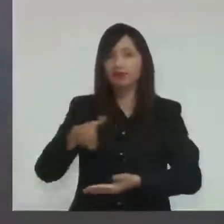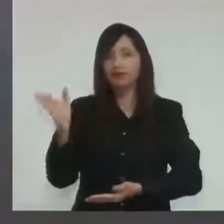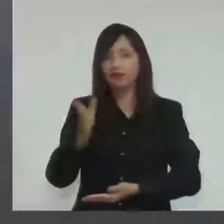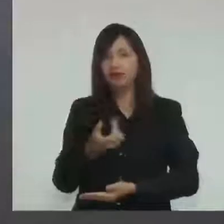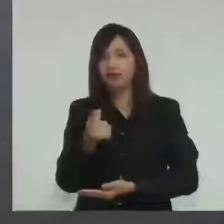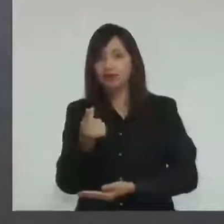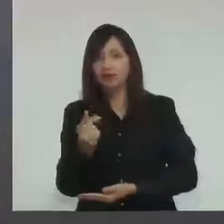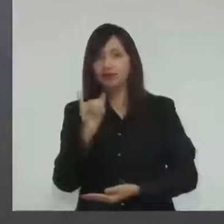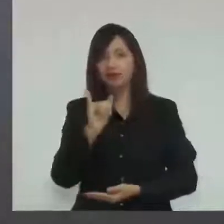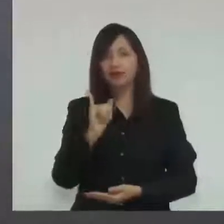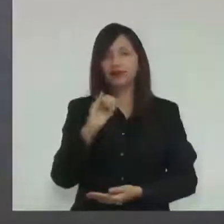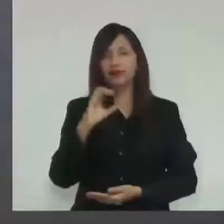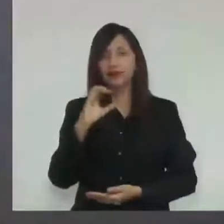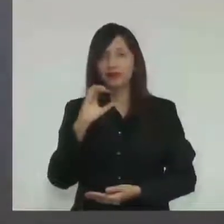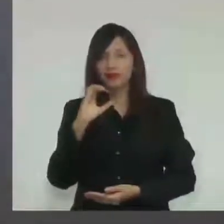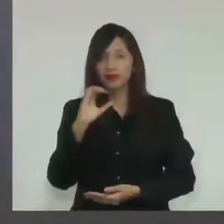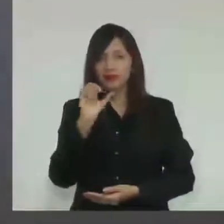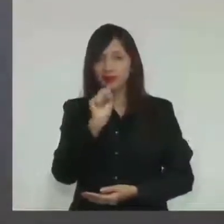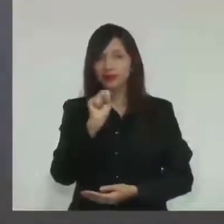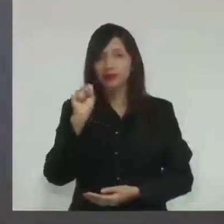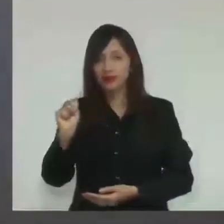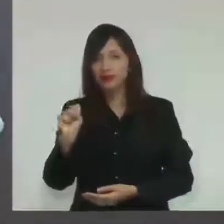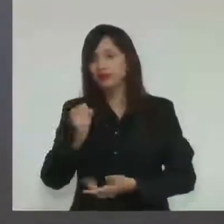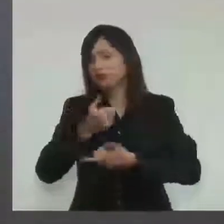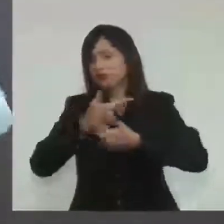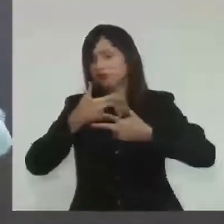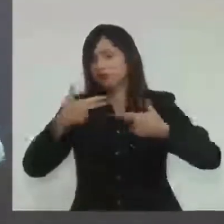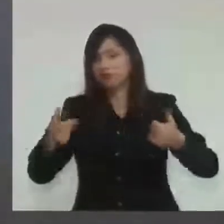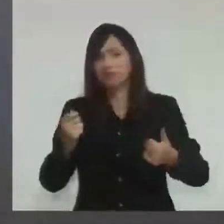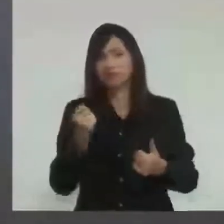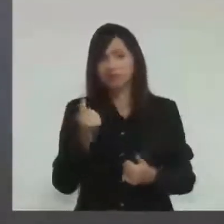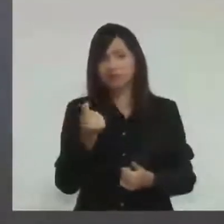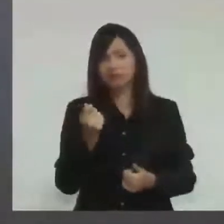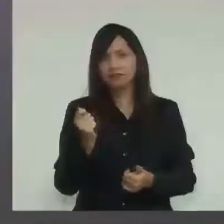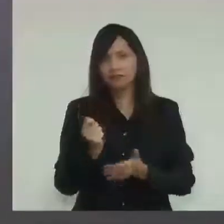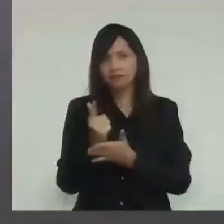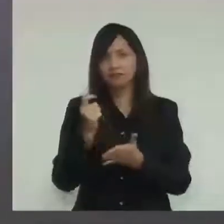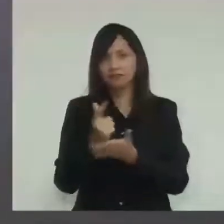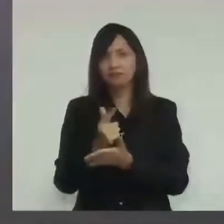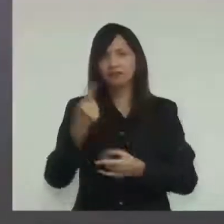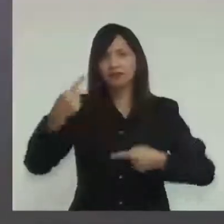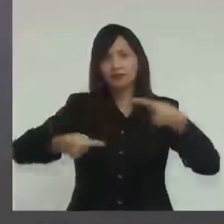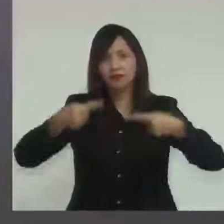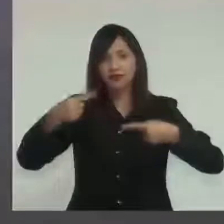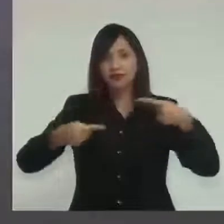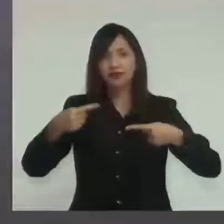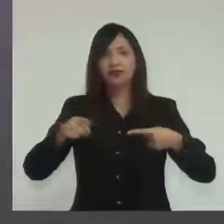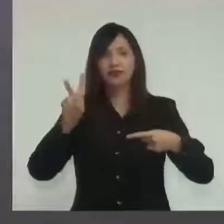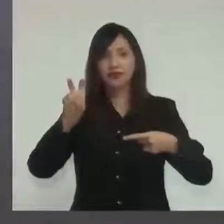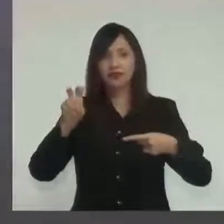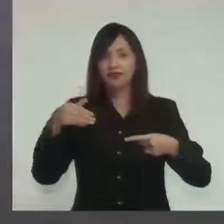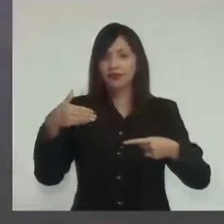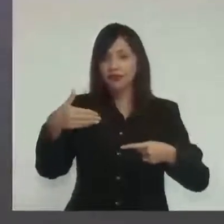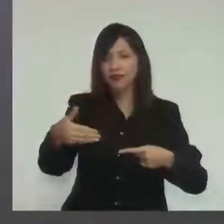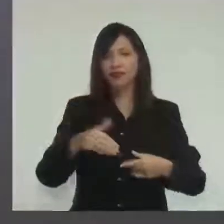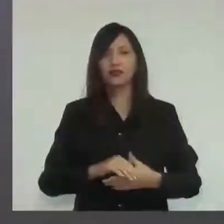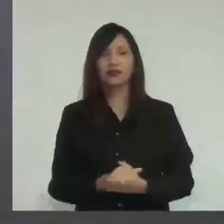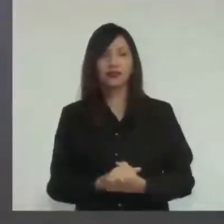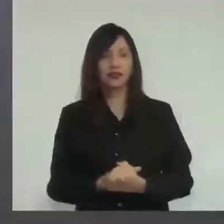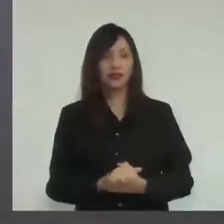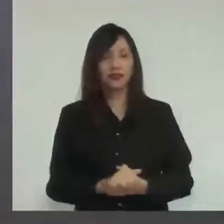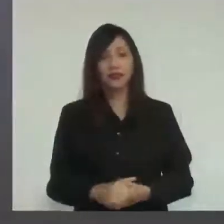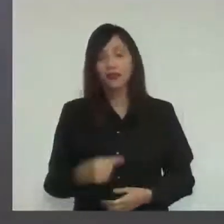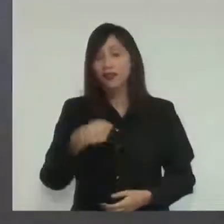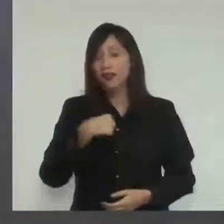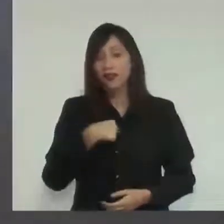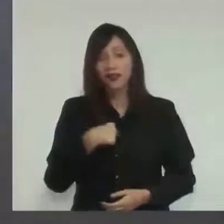de ISS e de outras taxas. Né, e a gente fez esse debate bastante interessante há pouco.